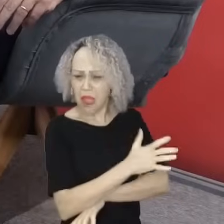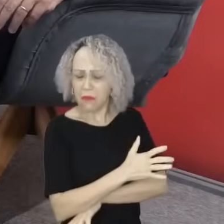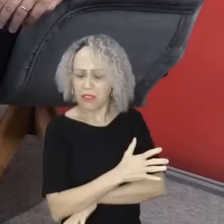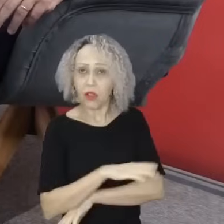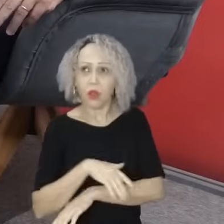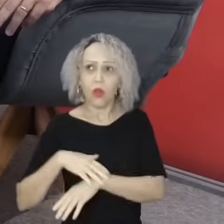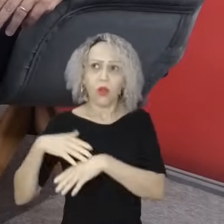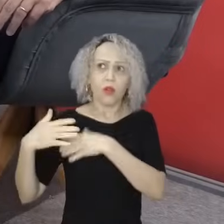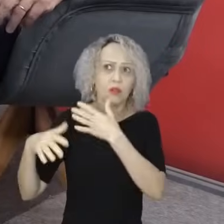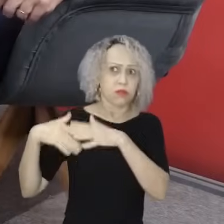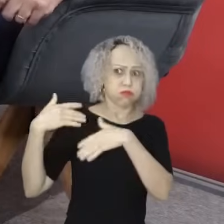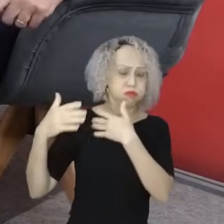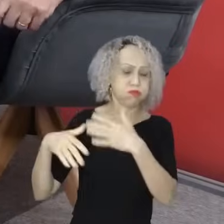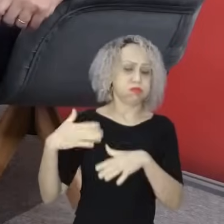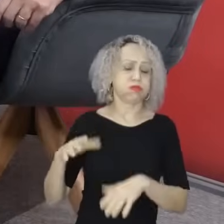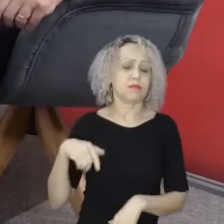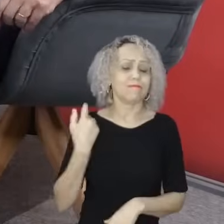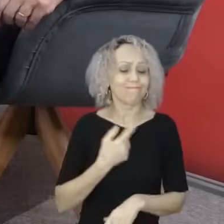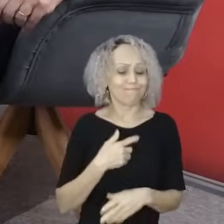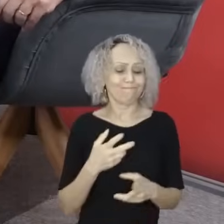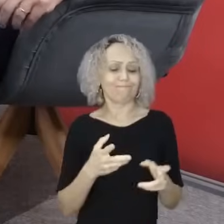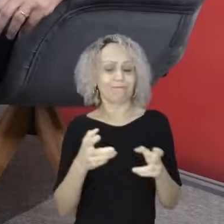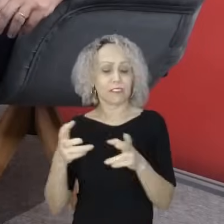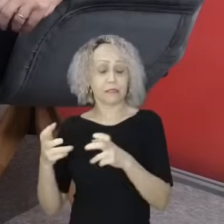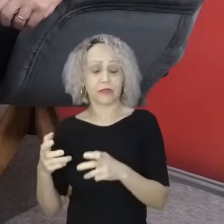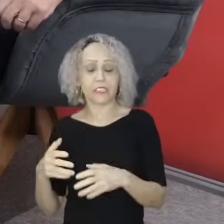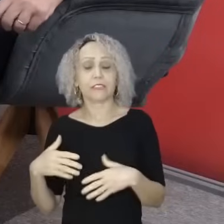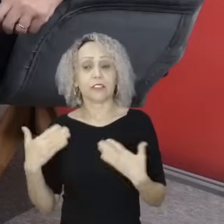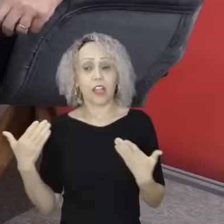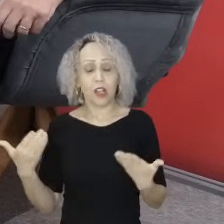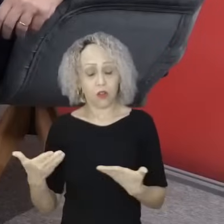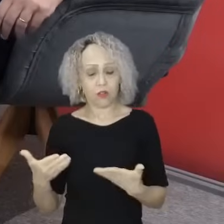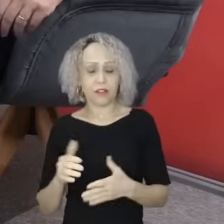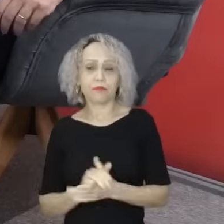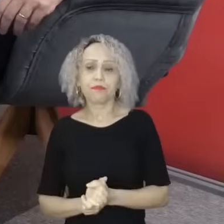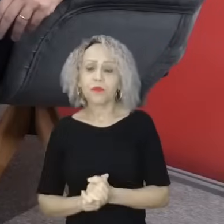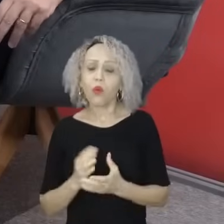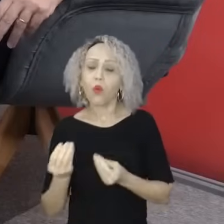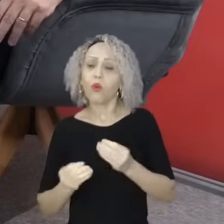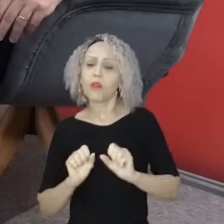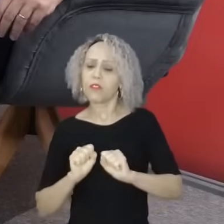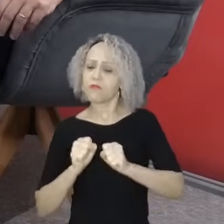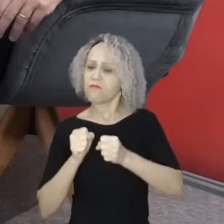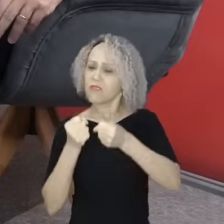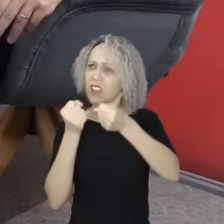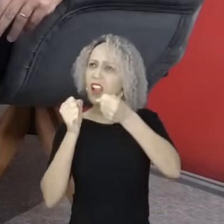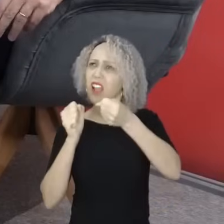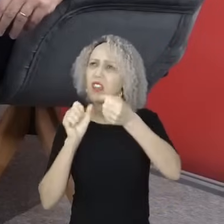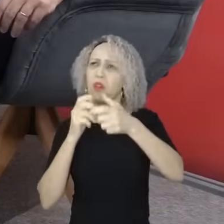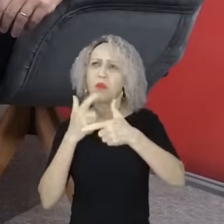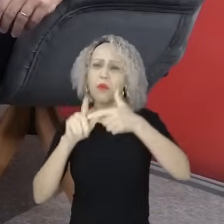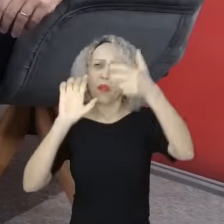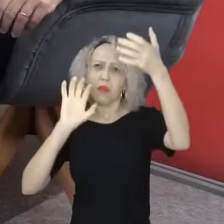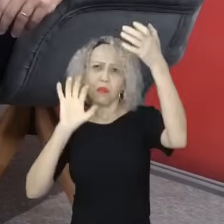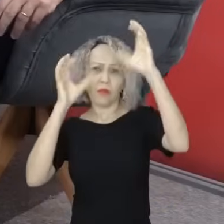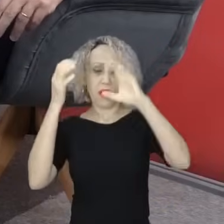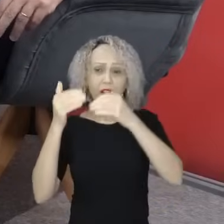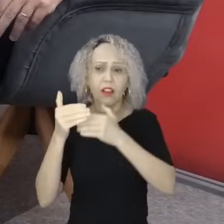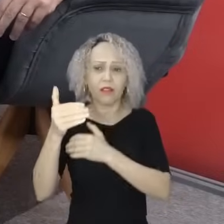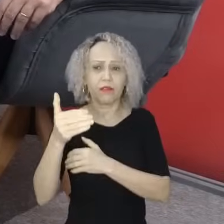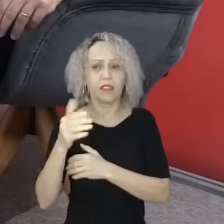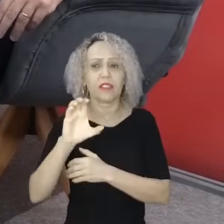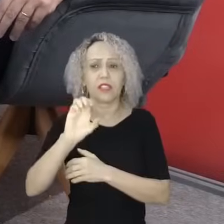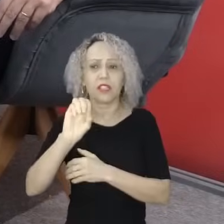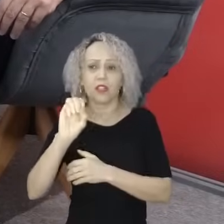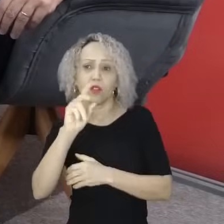vez mais premente. A gente tem visto muito agora como tem sido o enfrentamento às questões climáticas, tem COP logo mais. É um